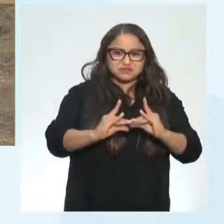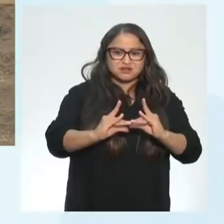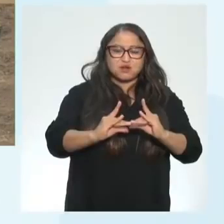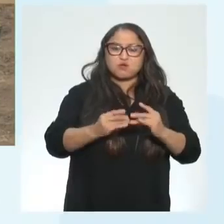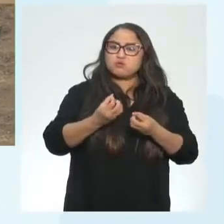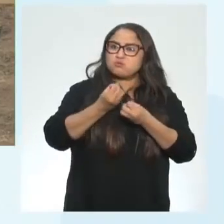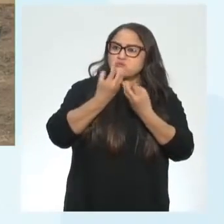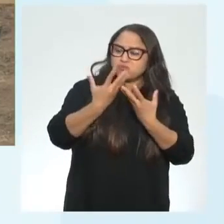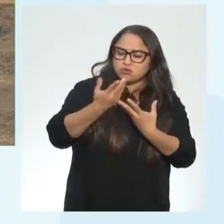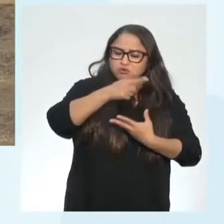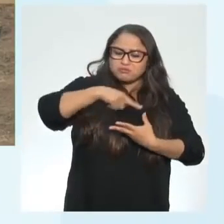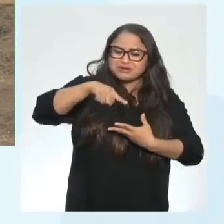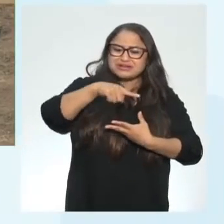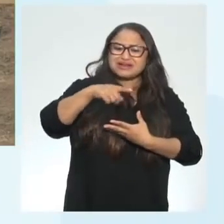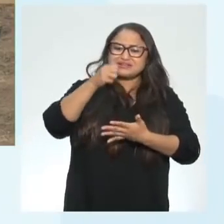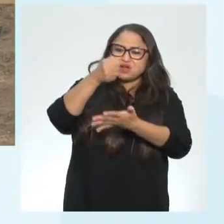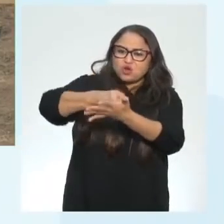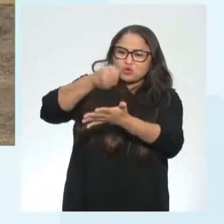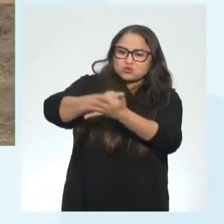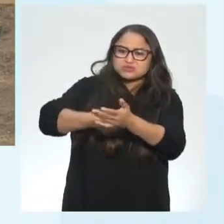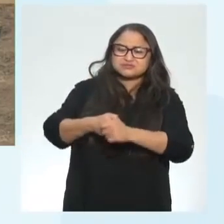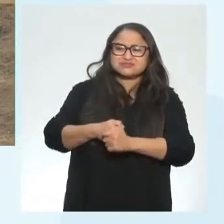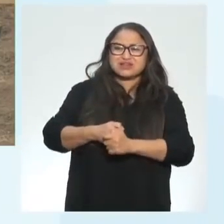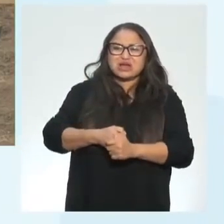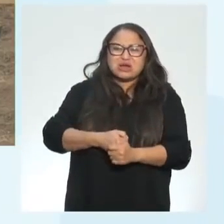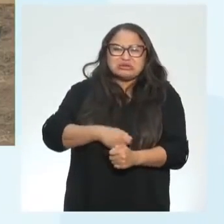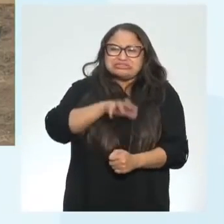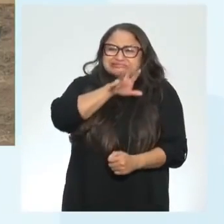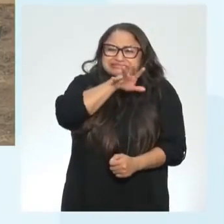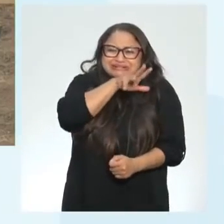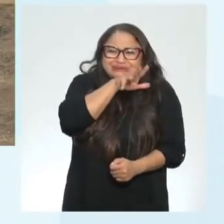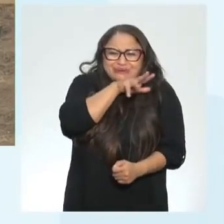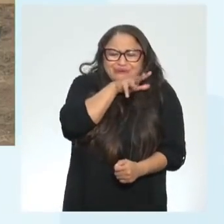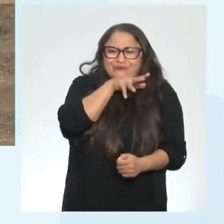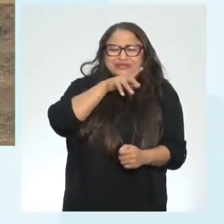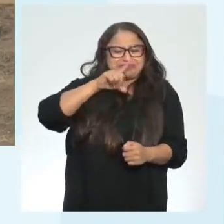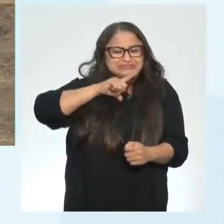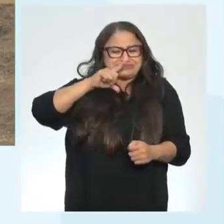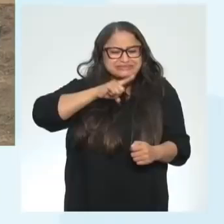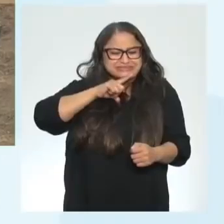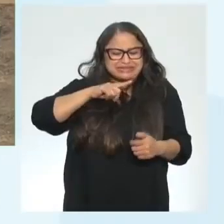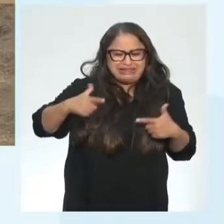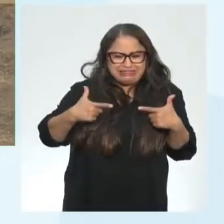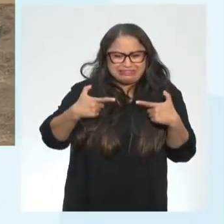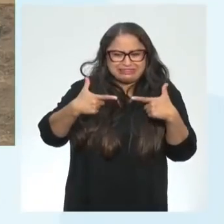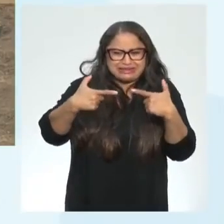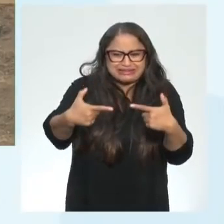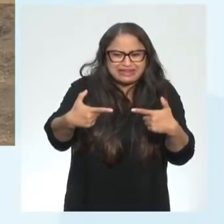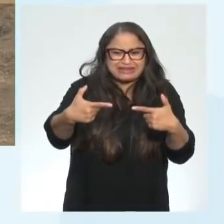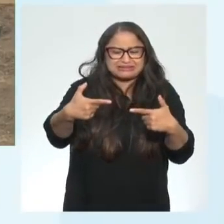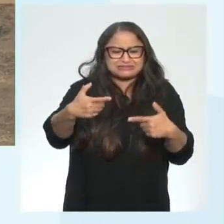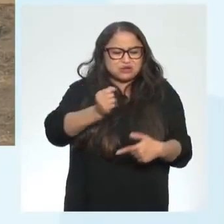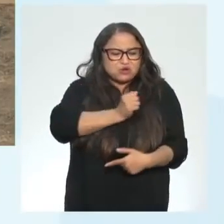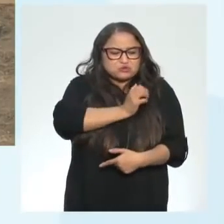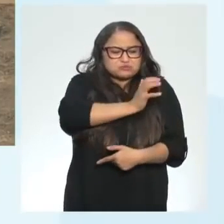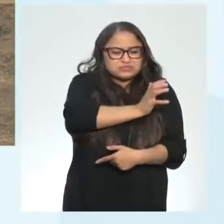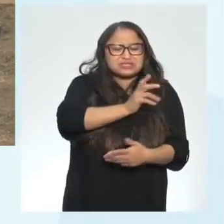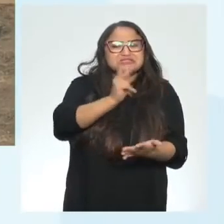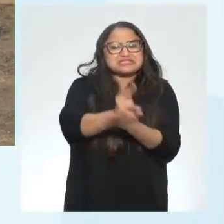combatentes. Devido às terríveis condições da guerra, os soldados eram acometidos